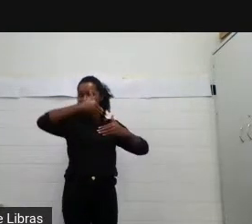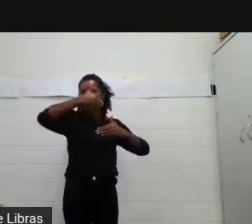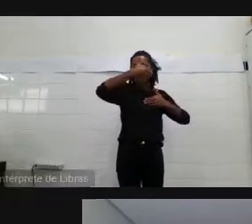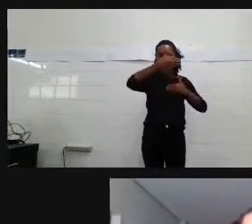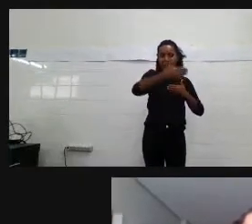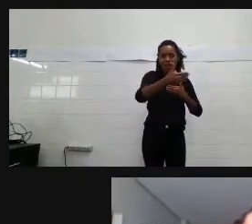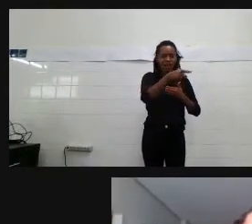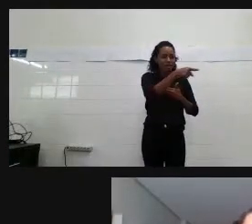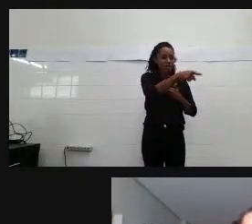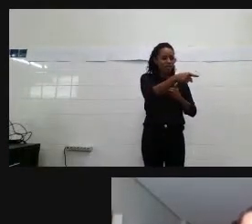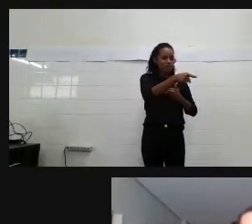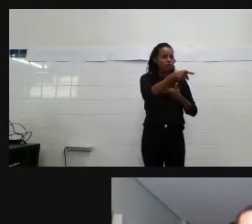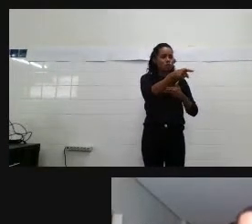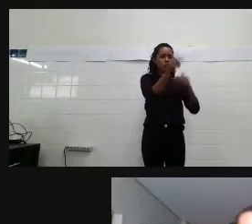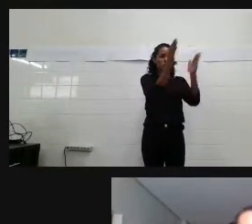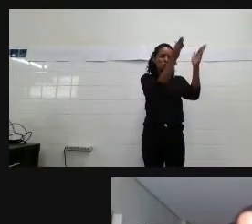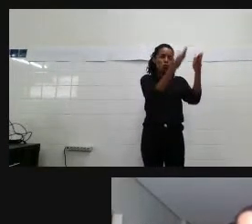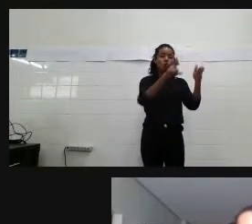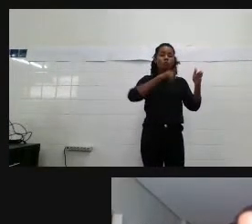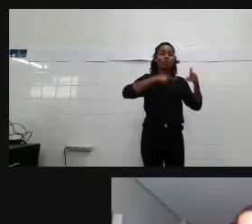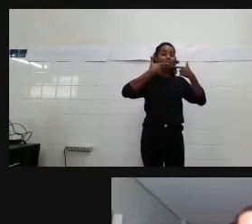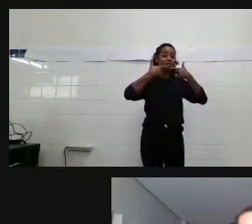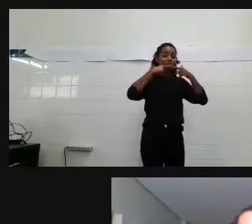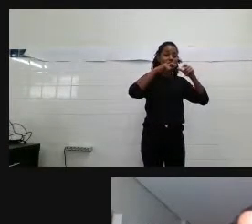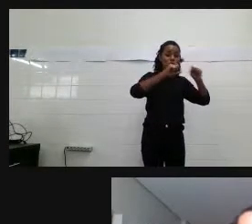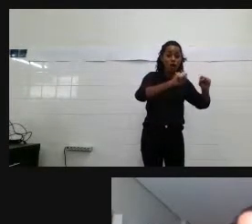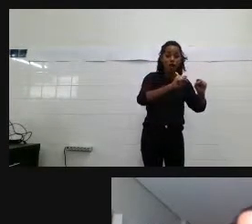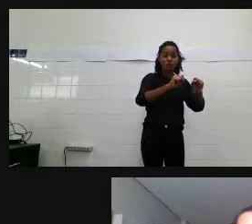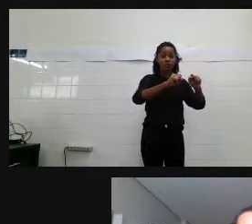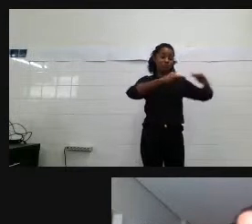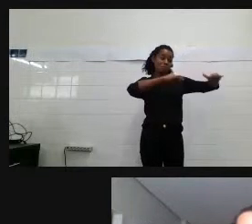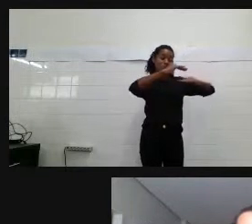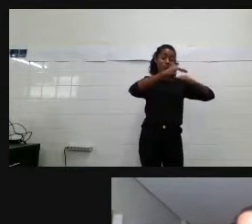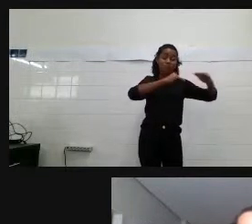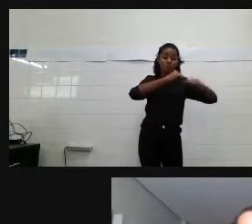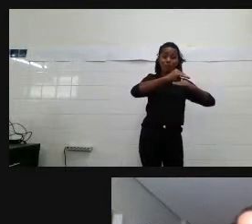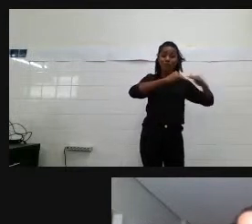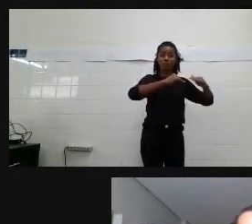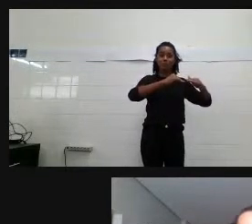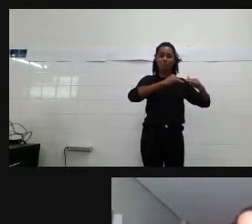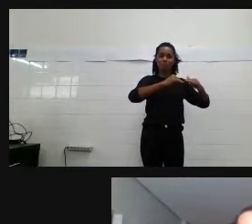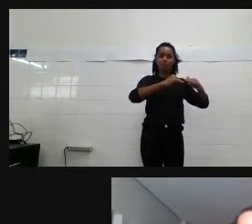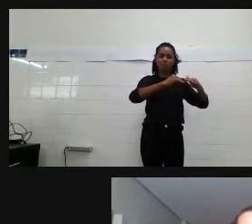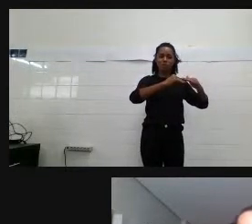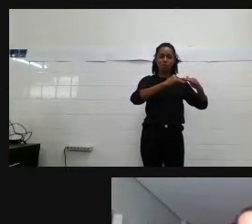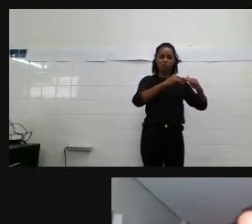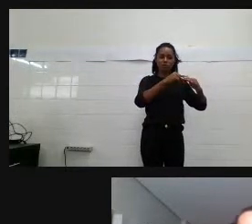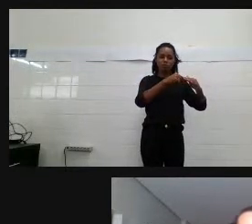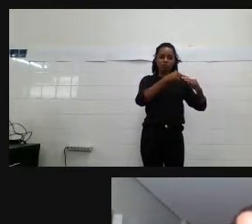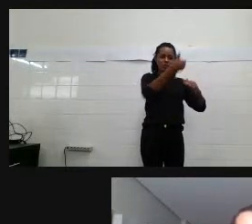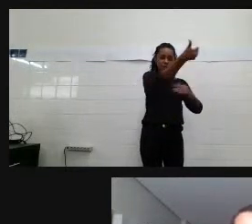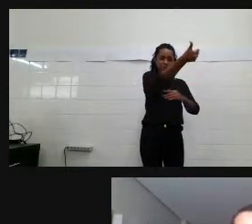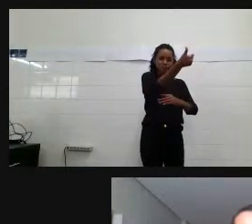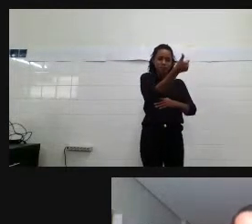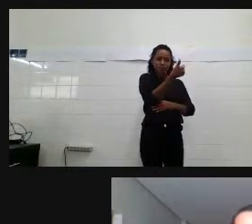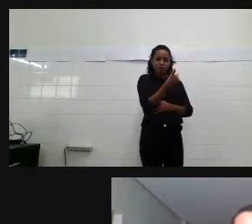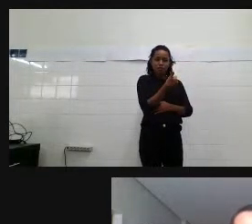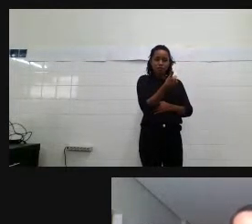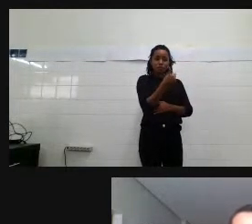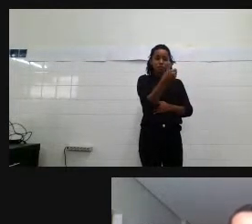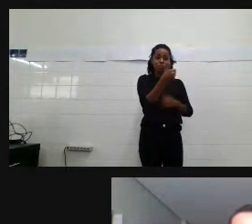é correspondência. Né? E a gente não arquiteta a linguagem sem o